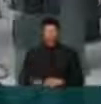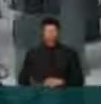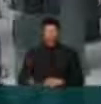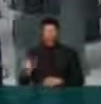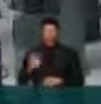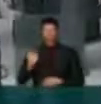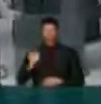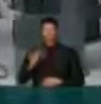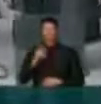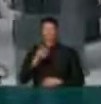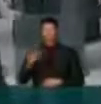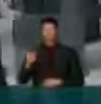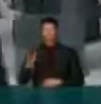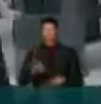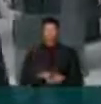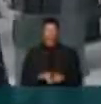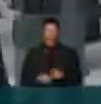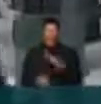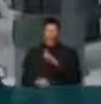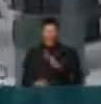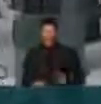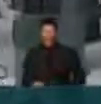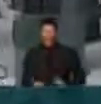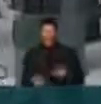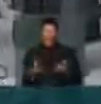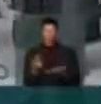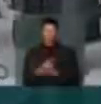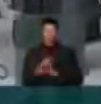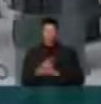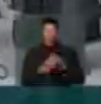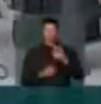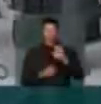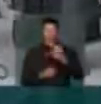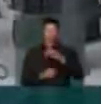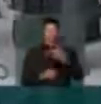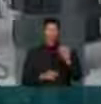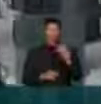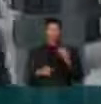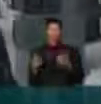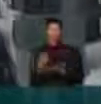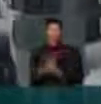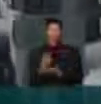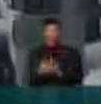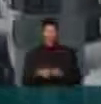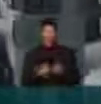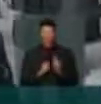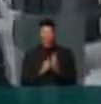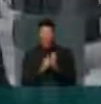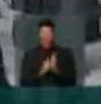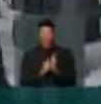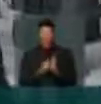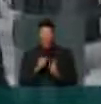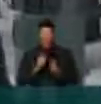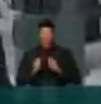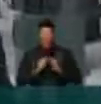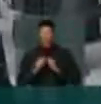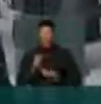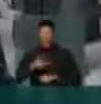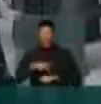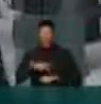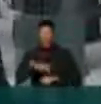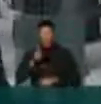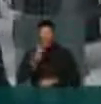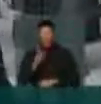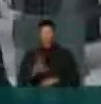que é o governo do PT, um governo que falha na gestão, um governo que falha na condução da economia do nosso